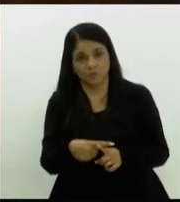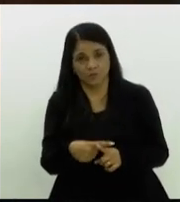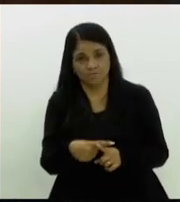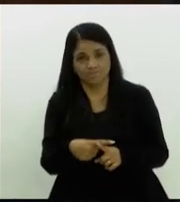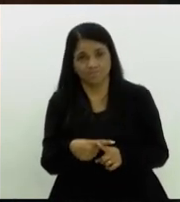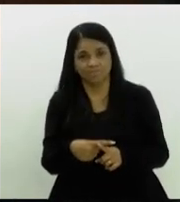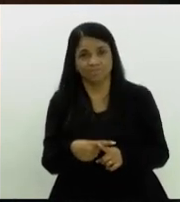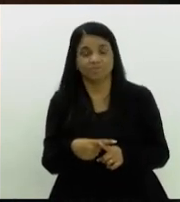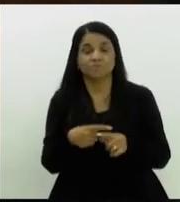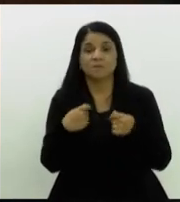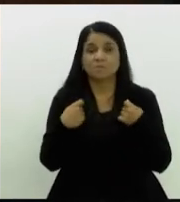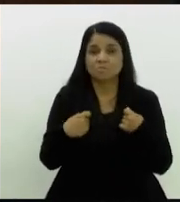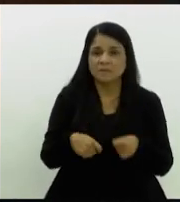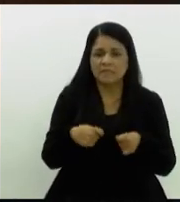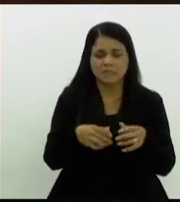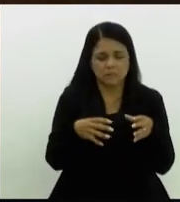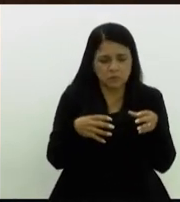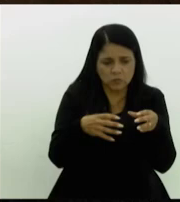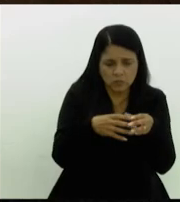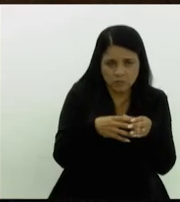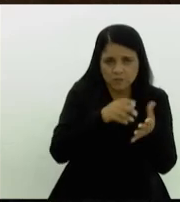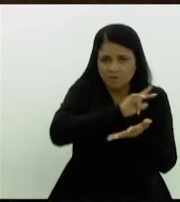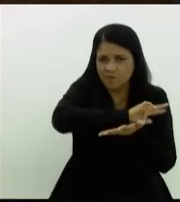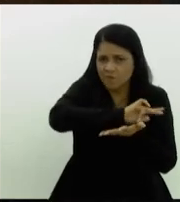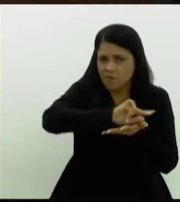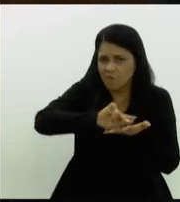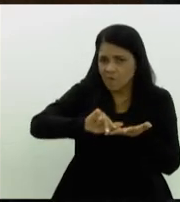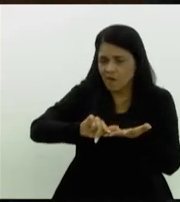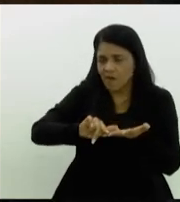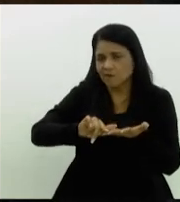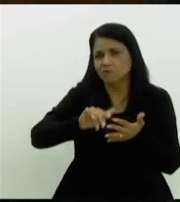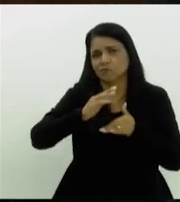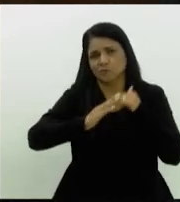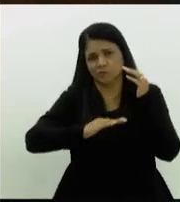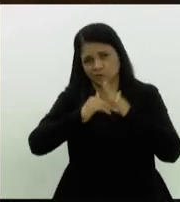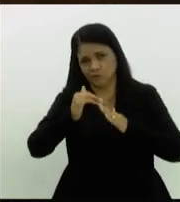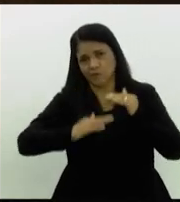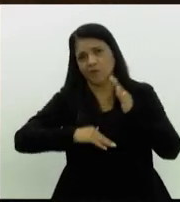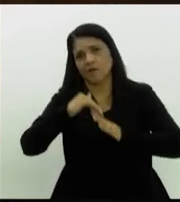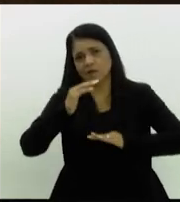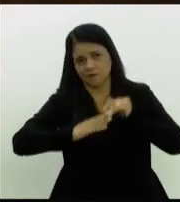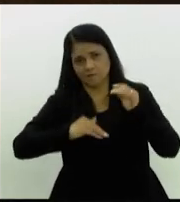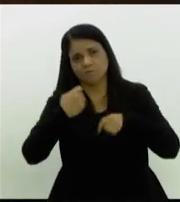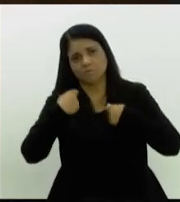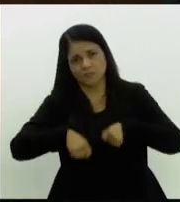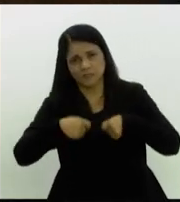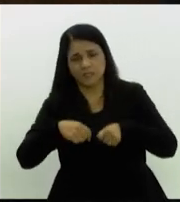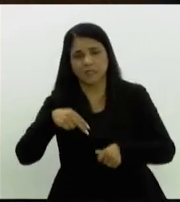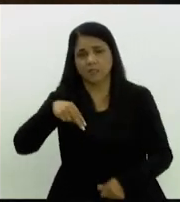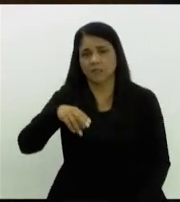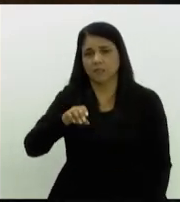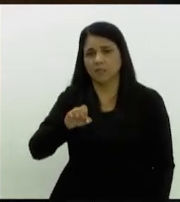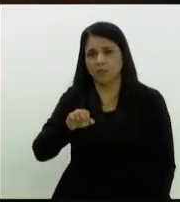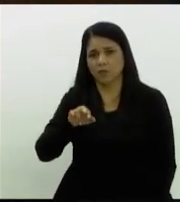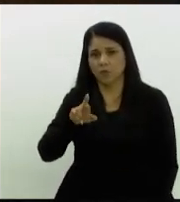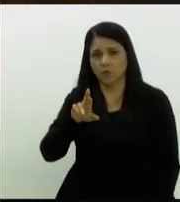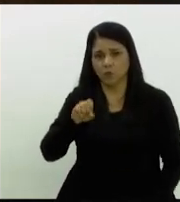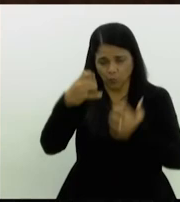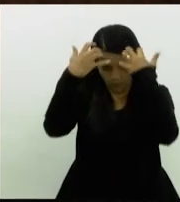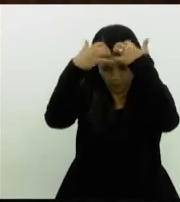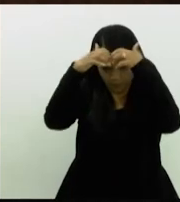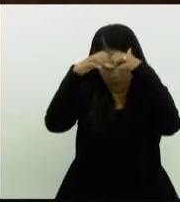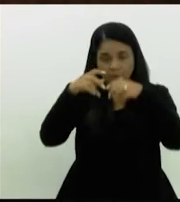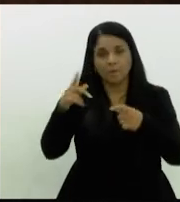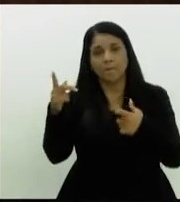por ser necessário que uma equipe multidisciplinar, né, com neurologista, com pediatra,